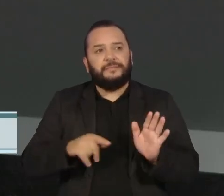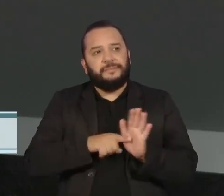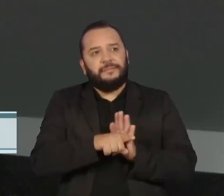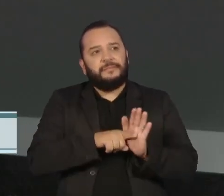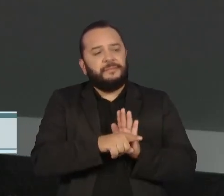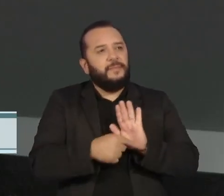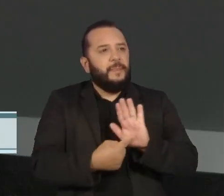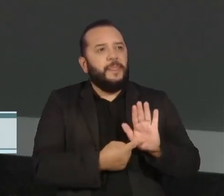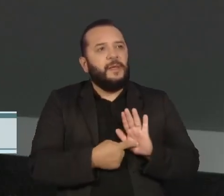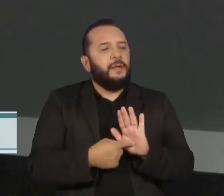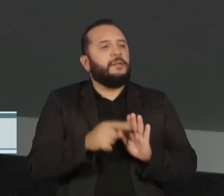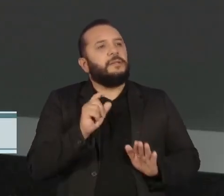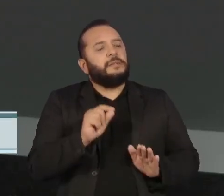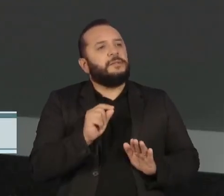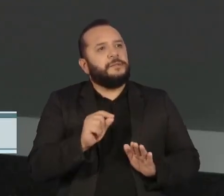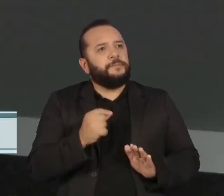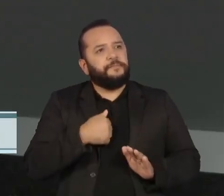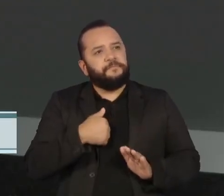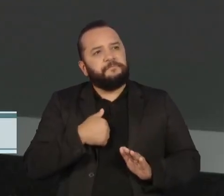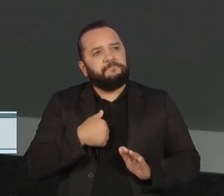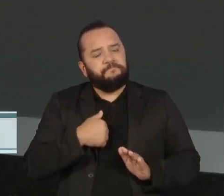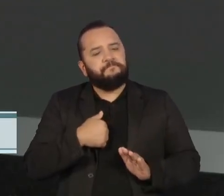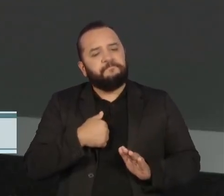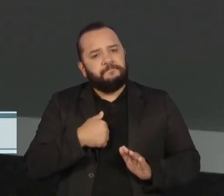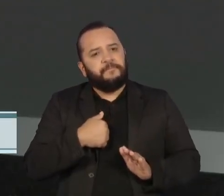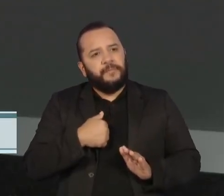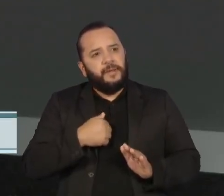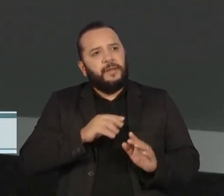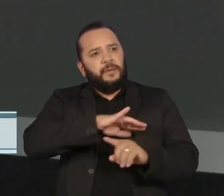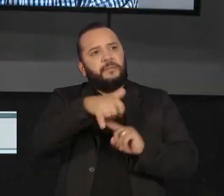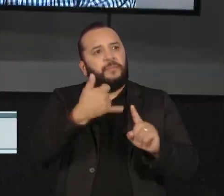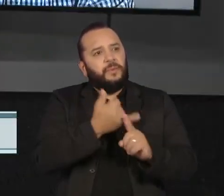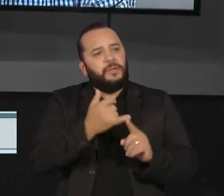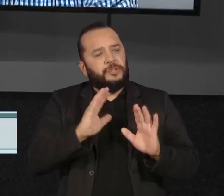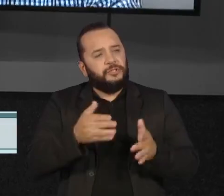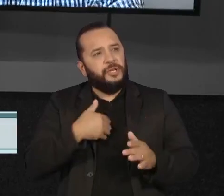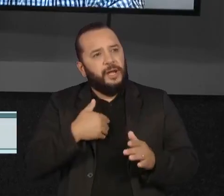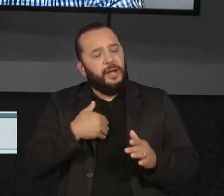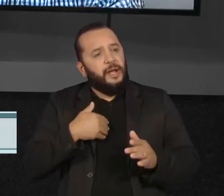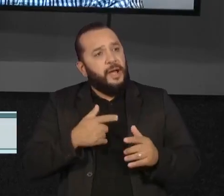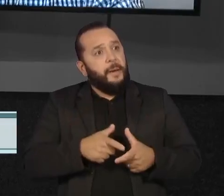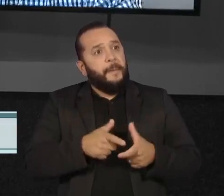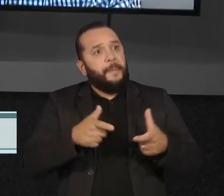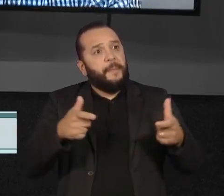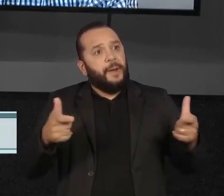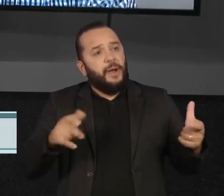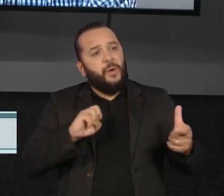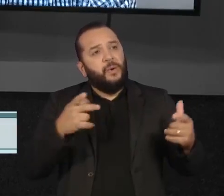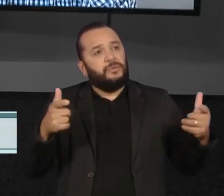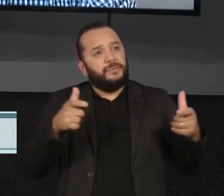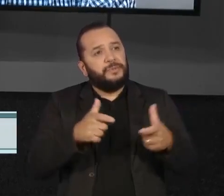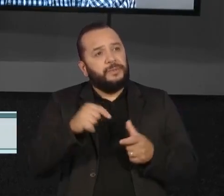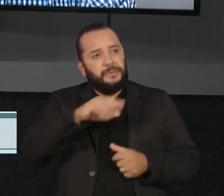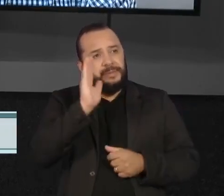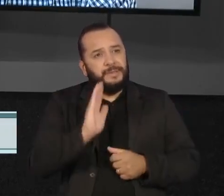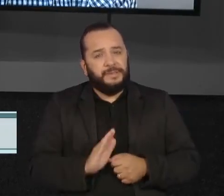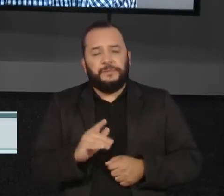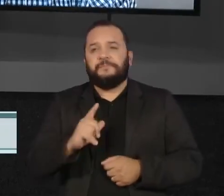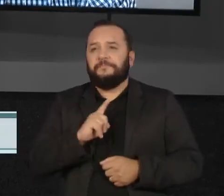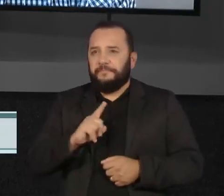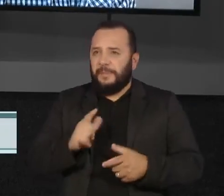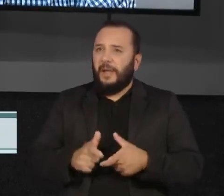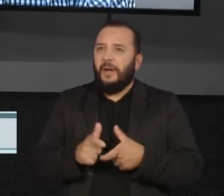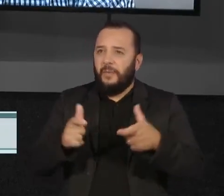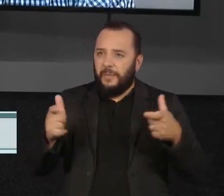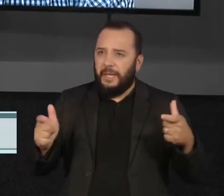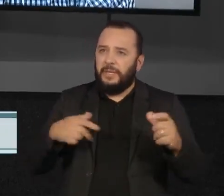em relação ao crescimento ou diminuição do bullying no Brasil? A gente tem percebido um aumento significativo